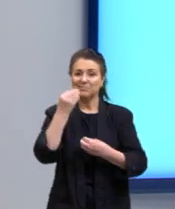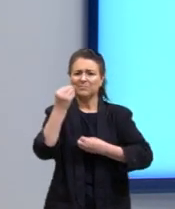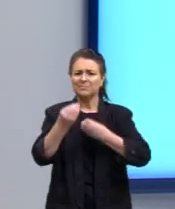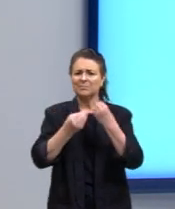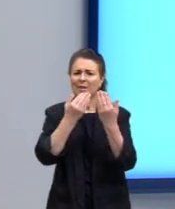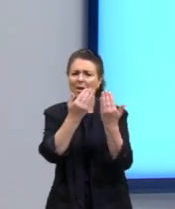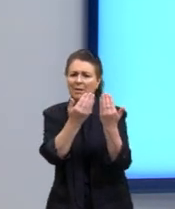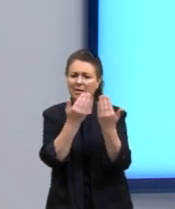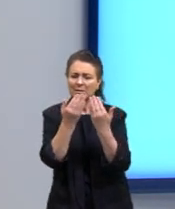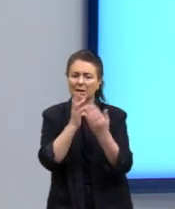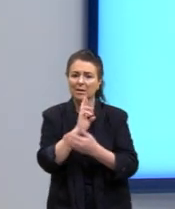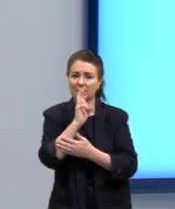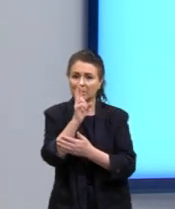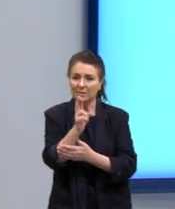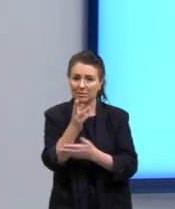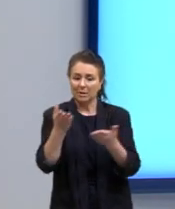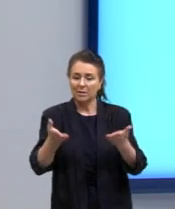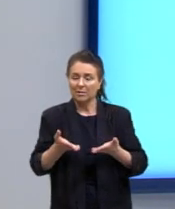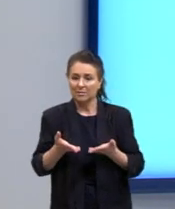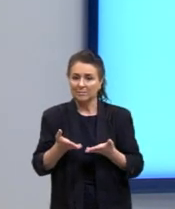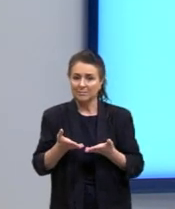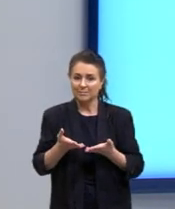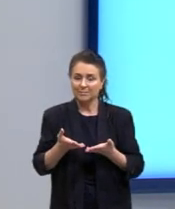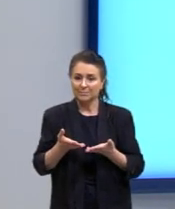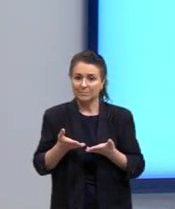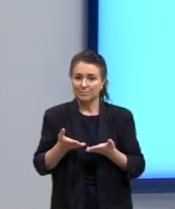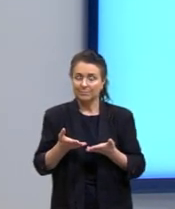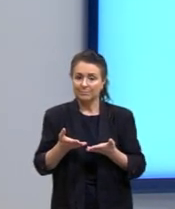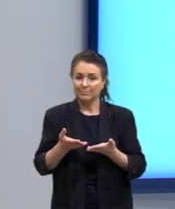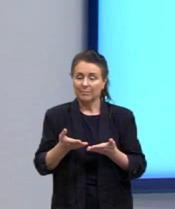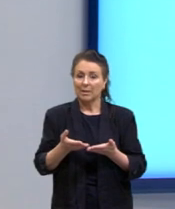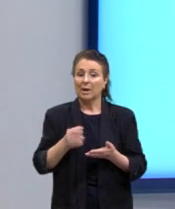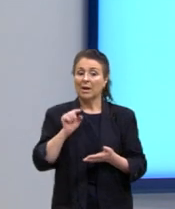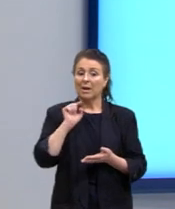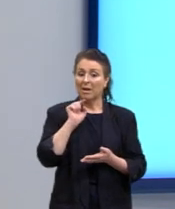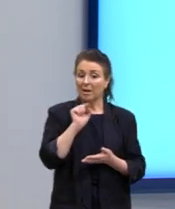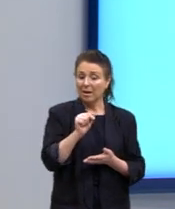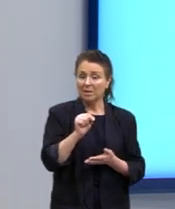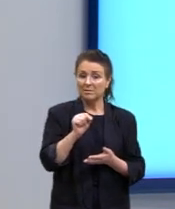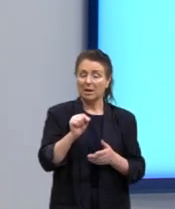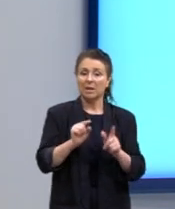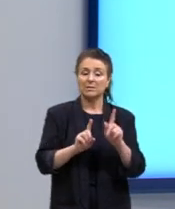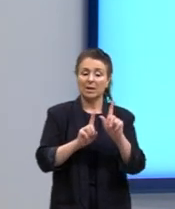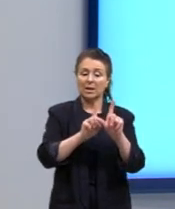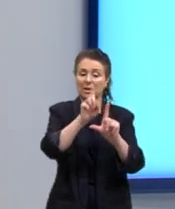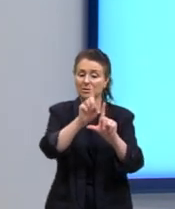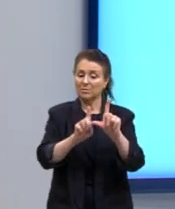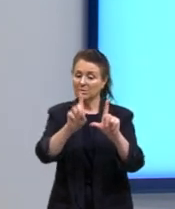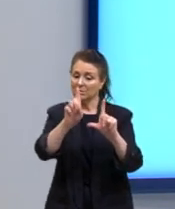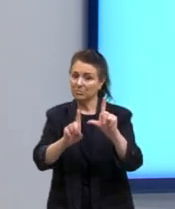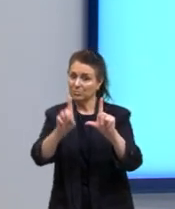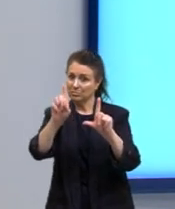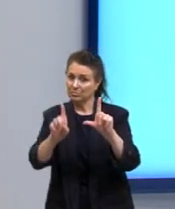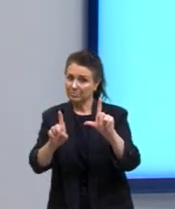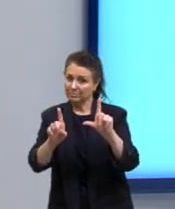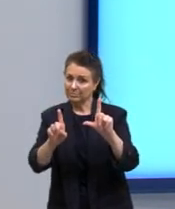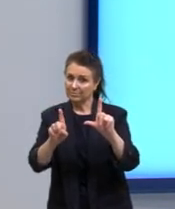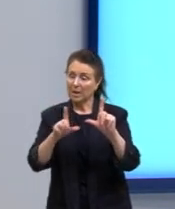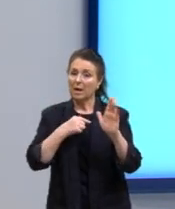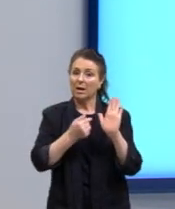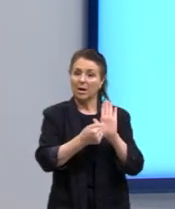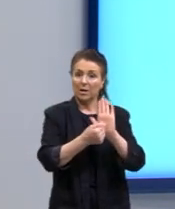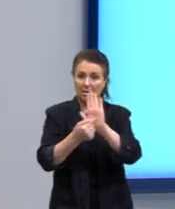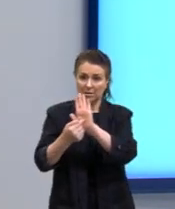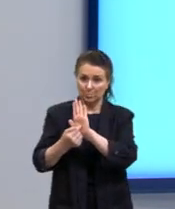analisar essa resposta Então na verdade essas estatísticas elas são só elas só vão